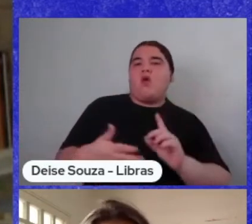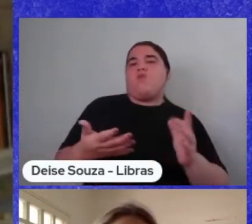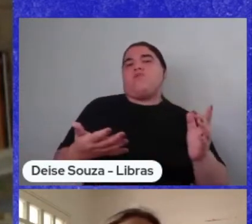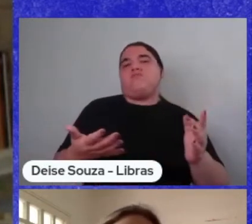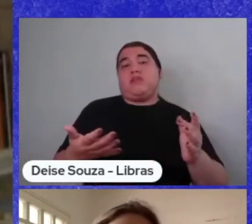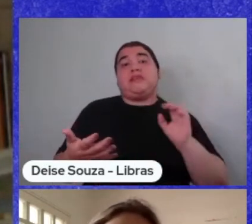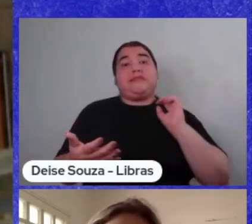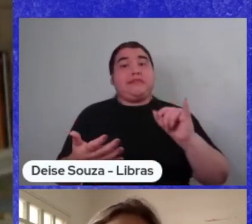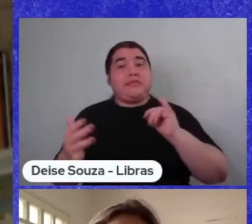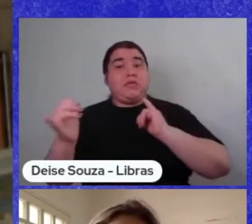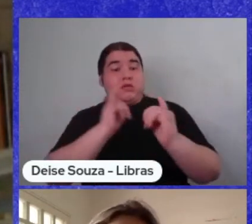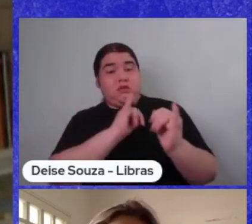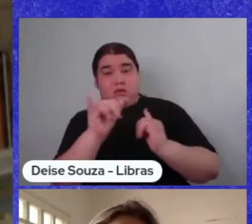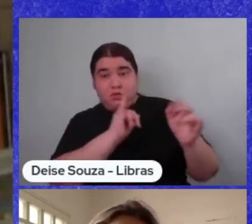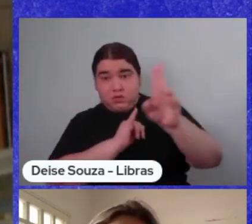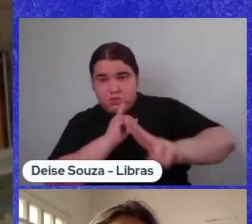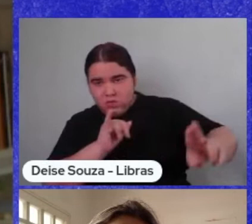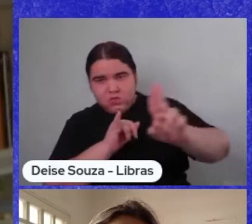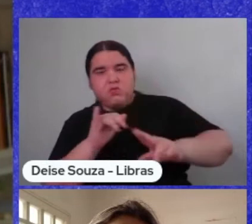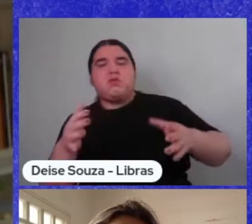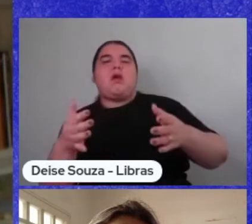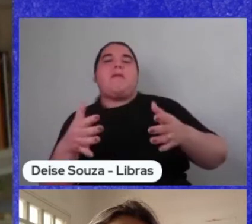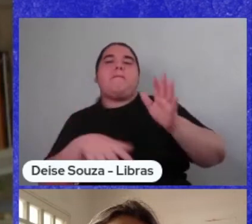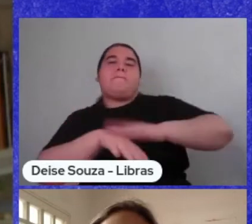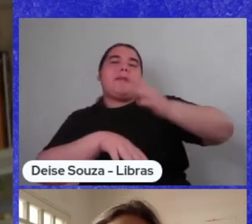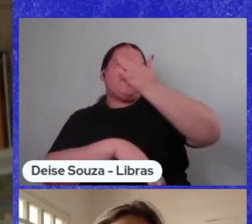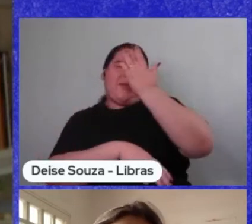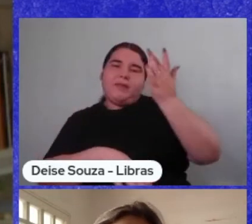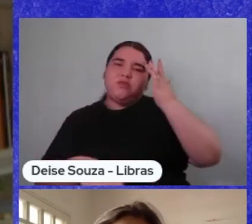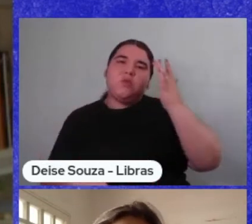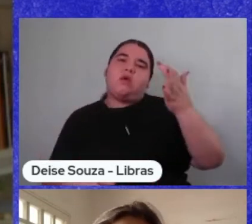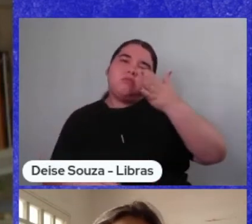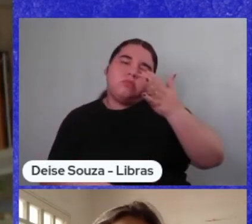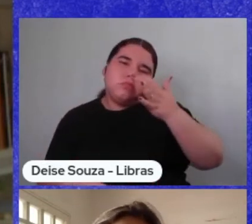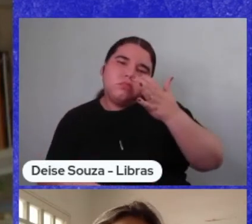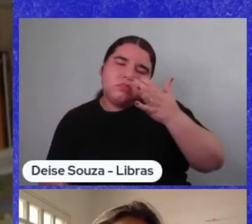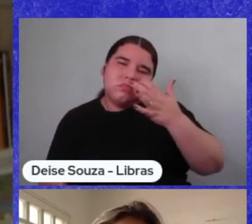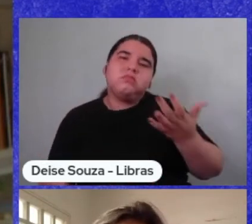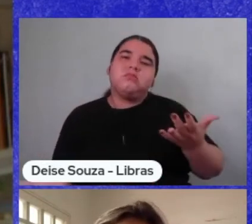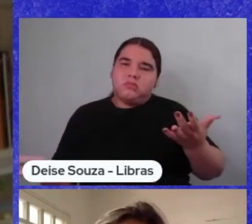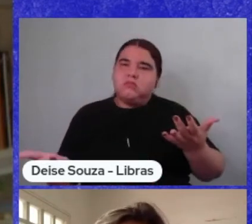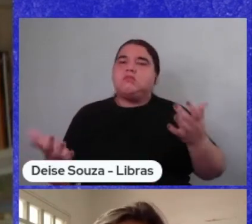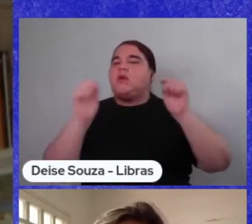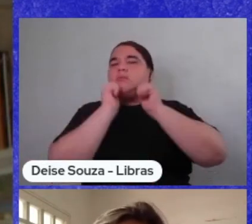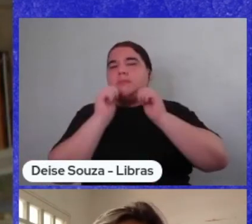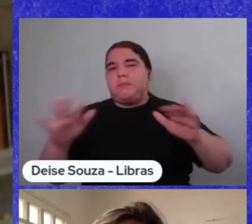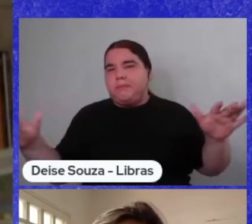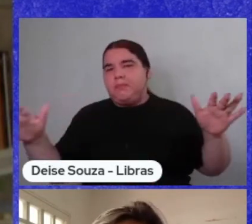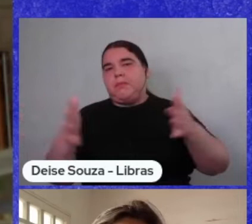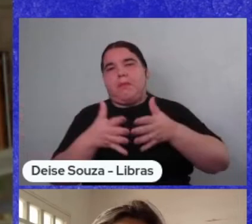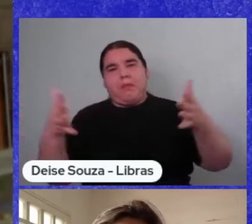abrangência assim do tamanho do virtual, do online, é legal que ele possa alcançar um público ainda maior,